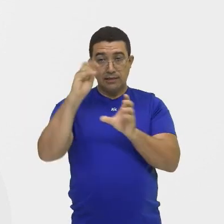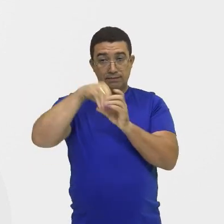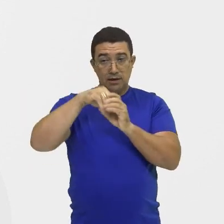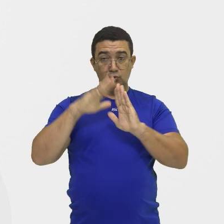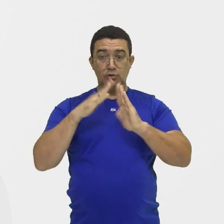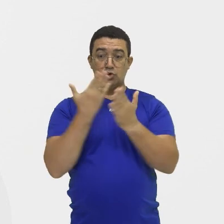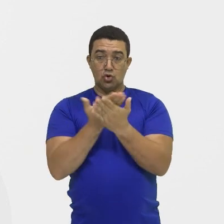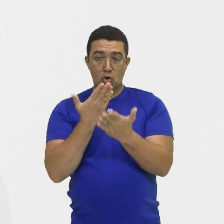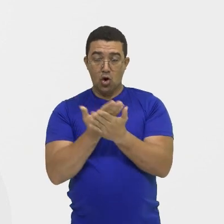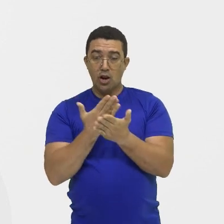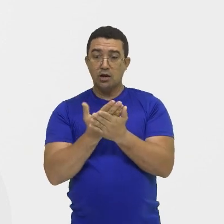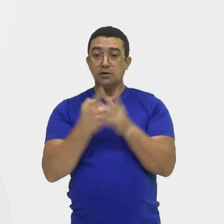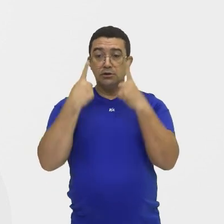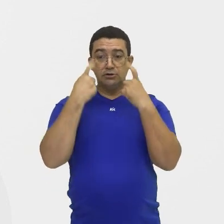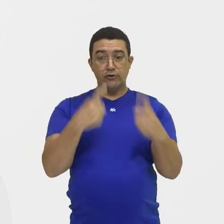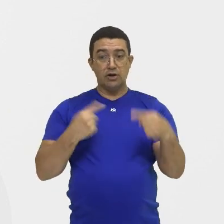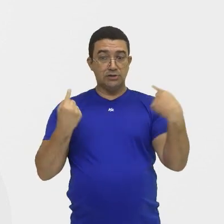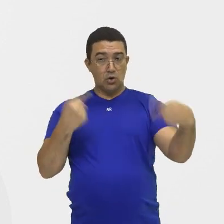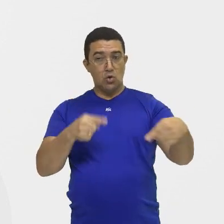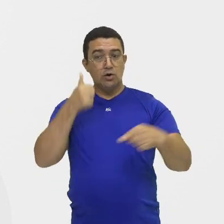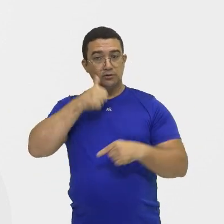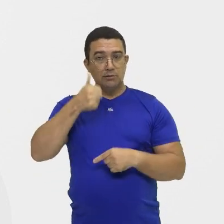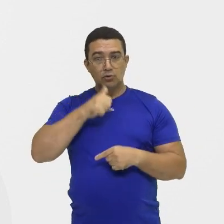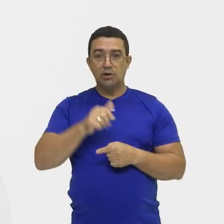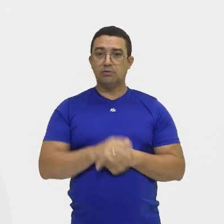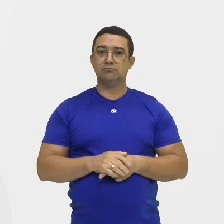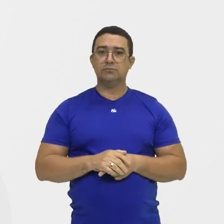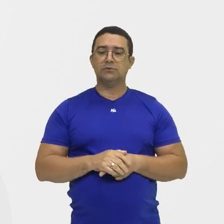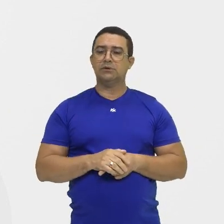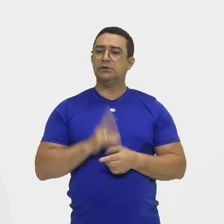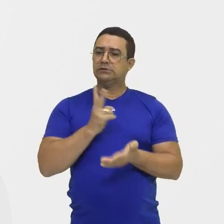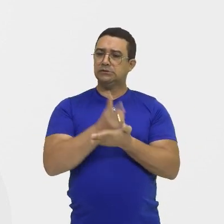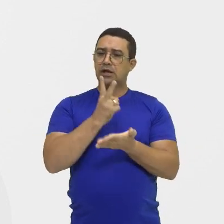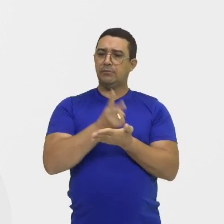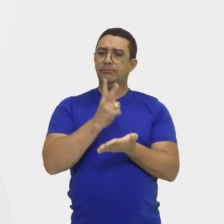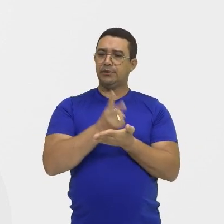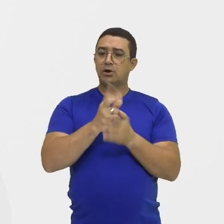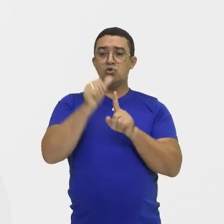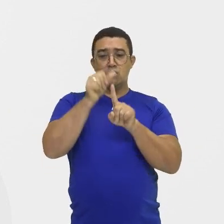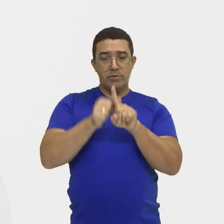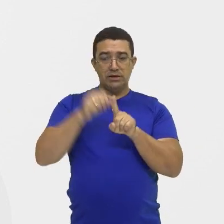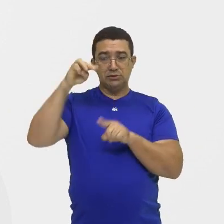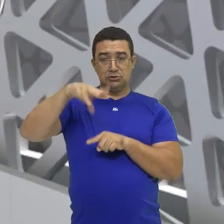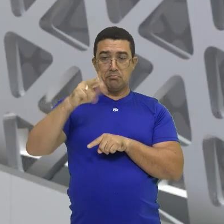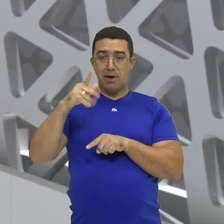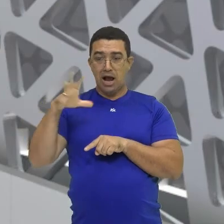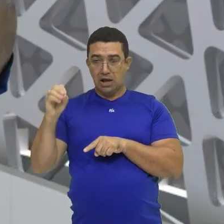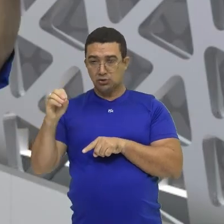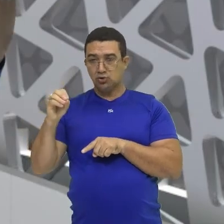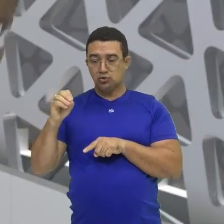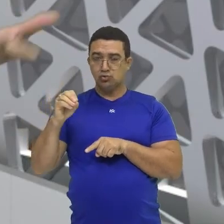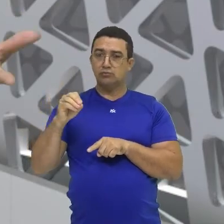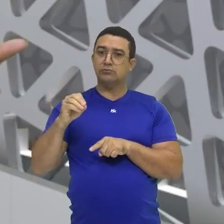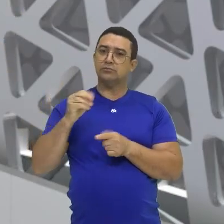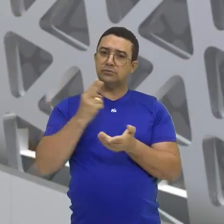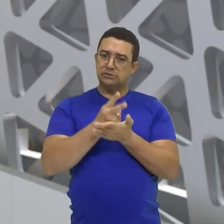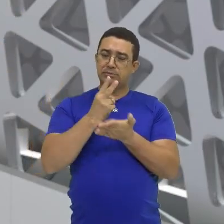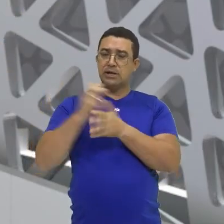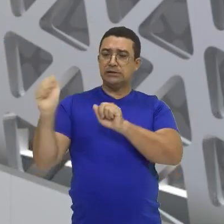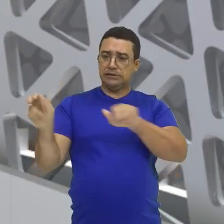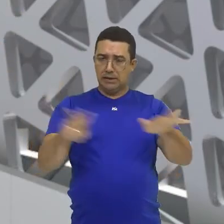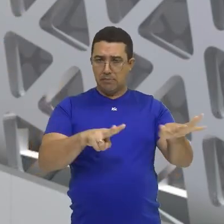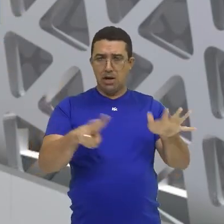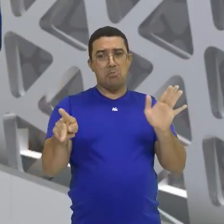contra a Mulher, que deve ser celebrada todos os meses no mês de março. Então, no mês de março, né, aquela Semana